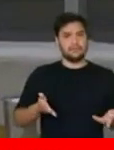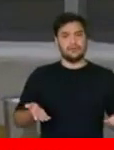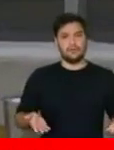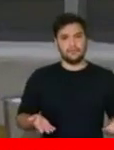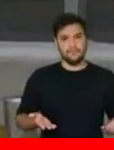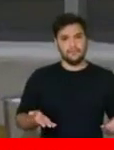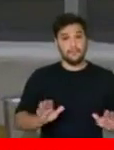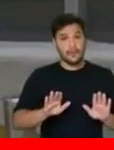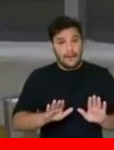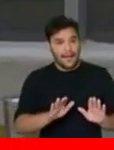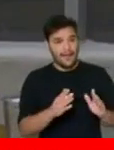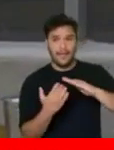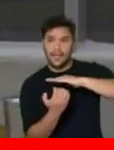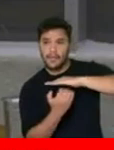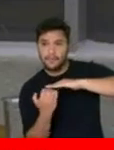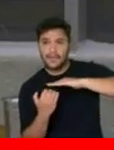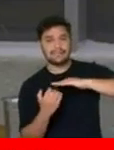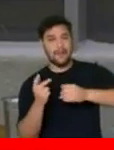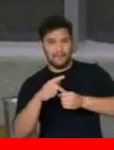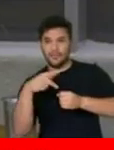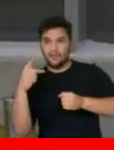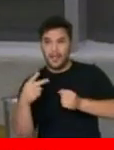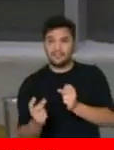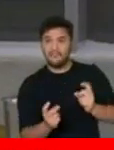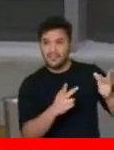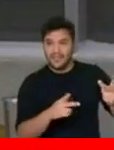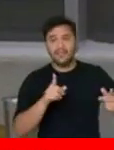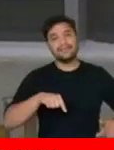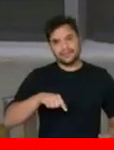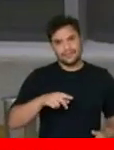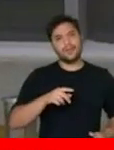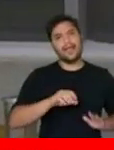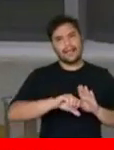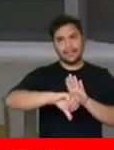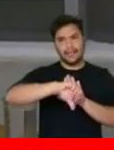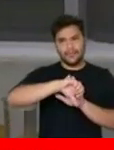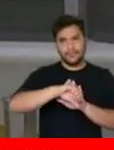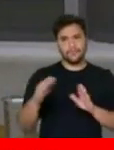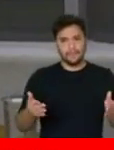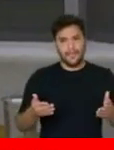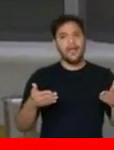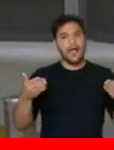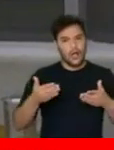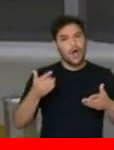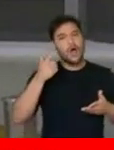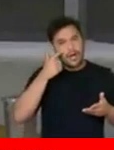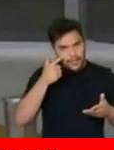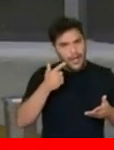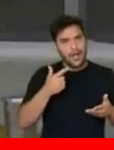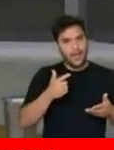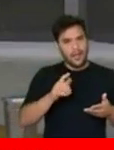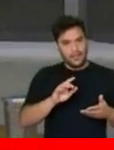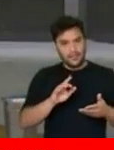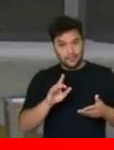Agora, privatizar uma empresa como a Petrobras seria um crime. O dominó está funcionando. A próxima peça que